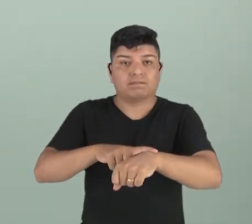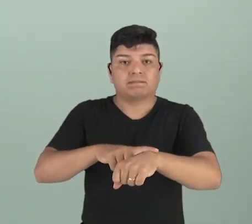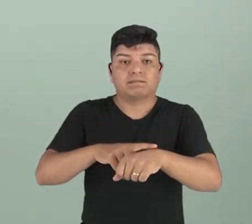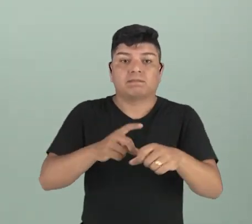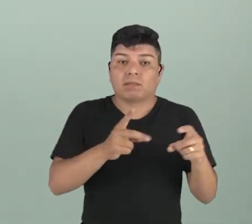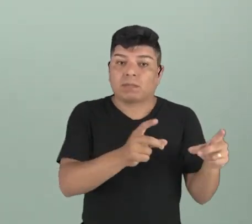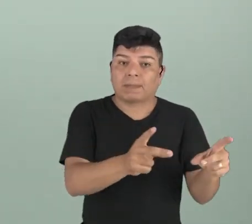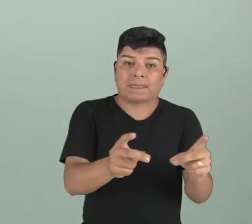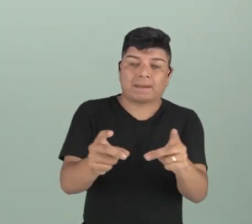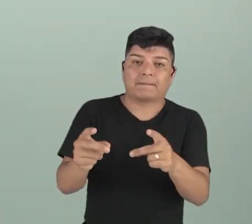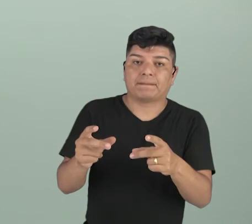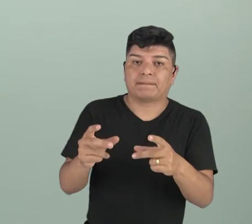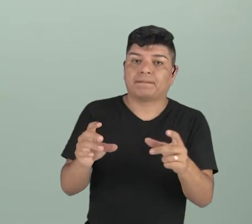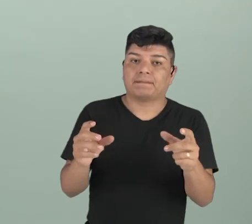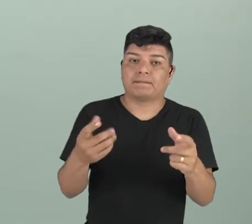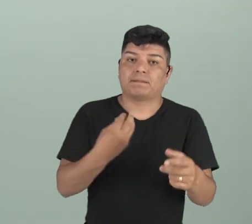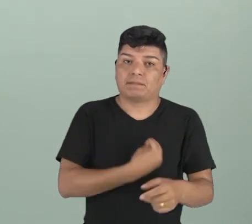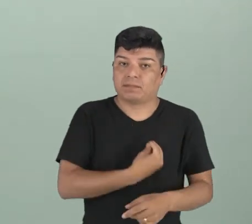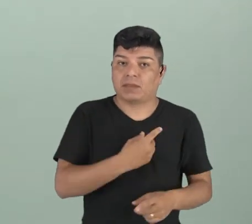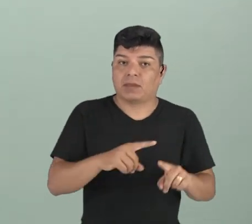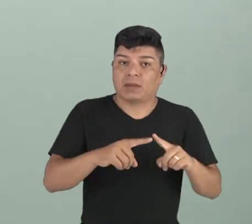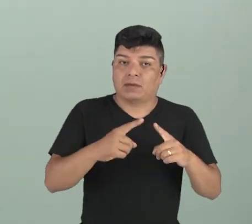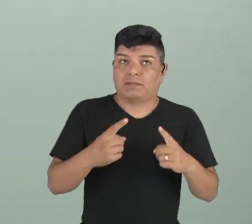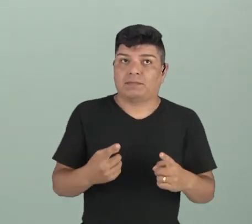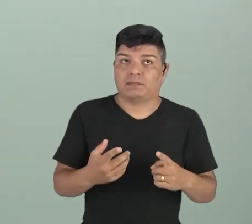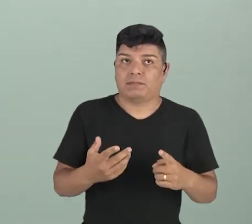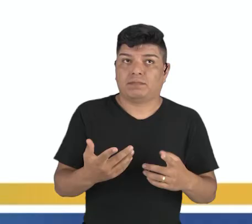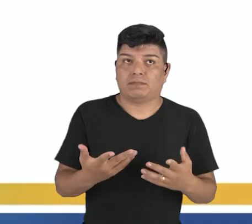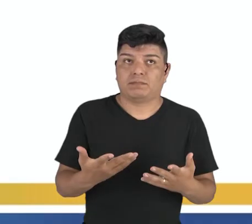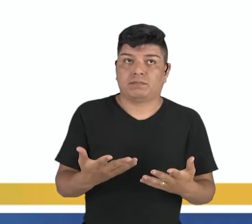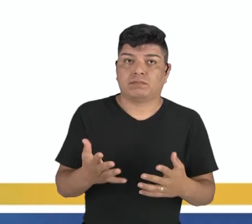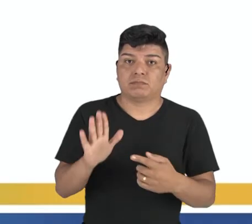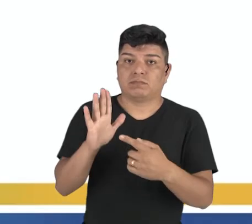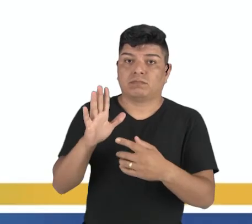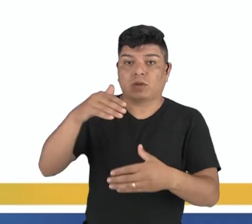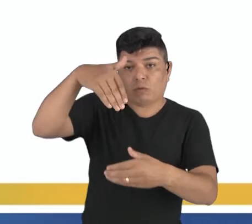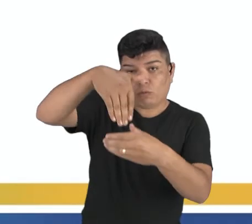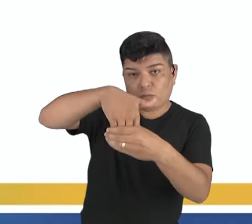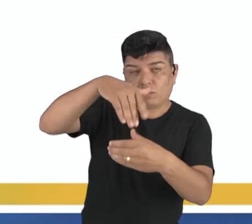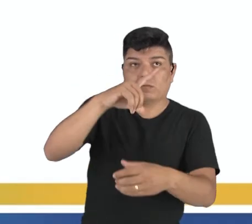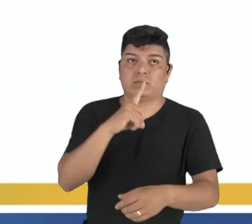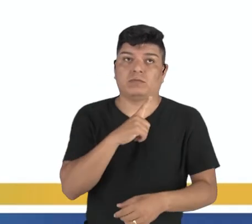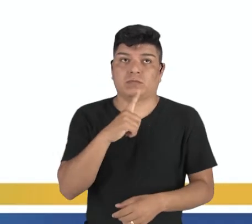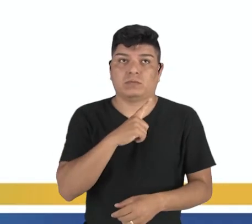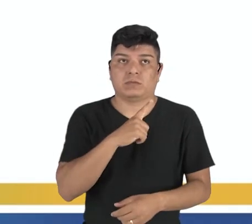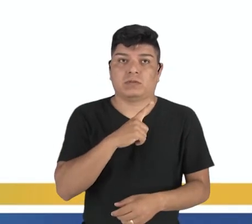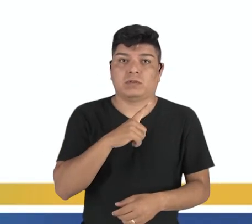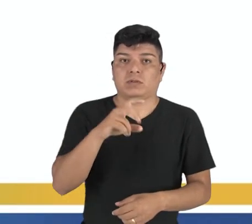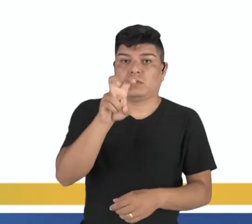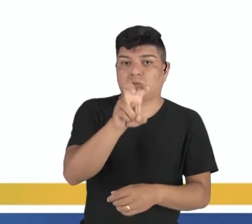que até então a gente passou a fazer parte. Mas, com o plebiscito que teve, com